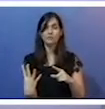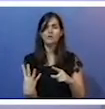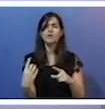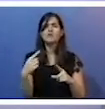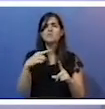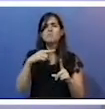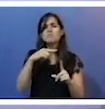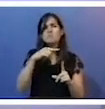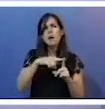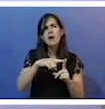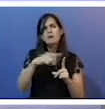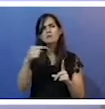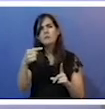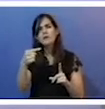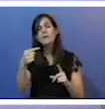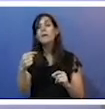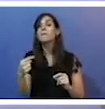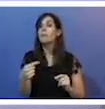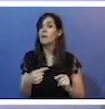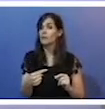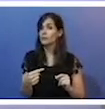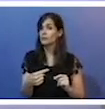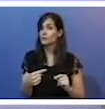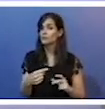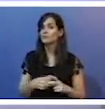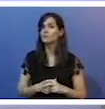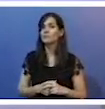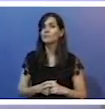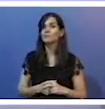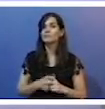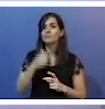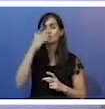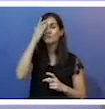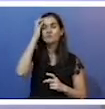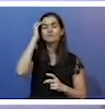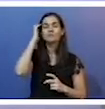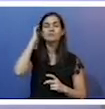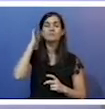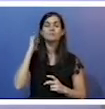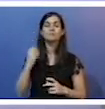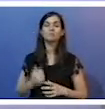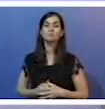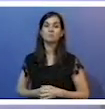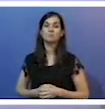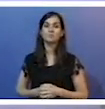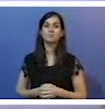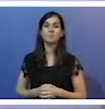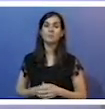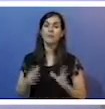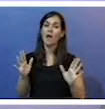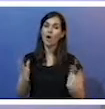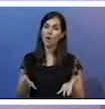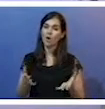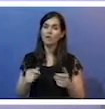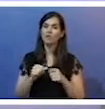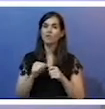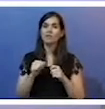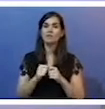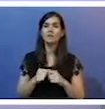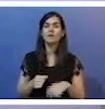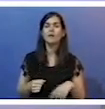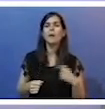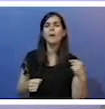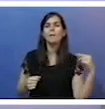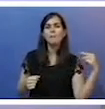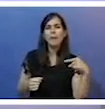vai dar menos ó e aqui copiei - 4 e agora vou fazer a grande sinal menos com menos ainda